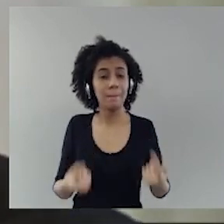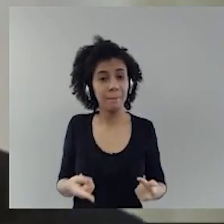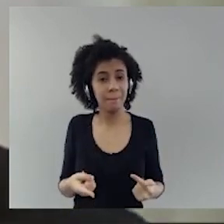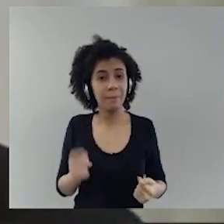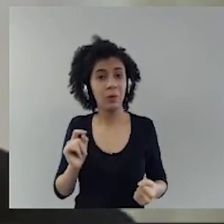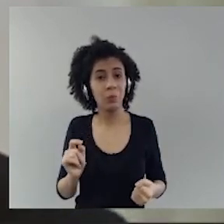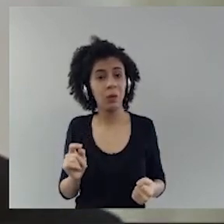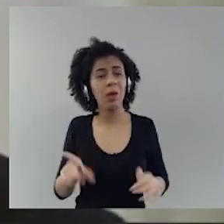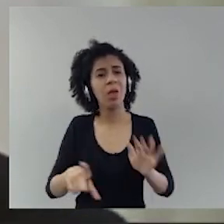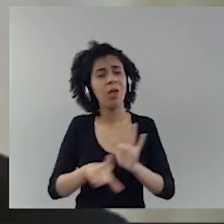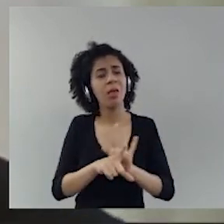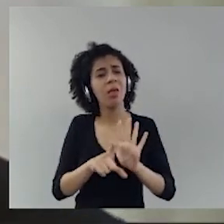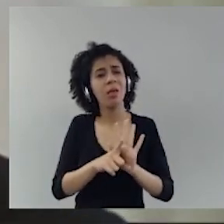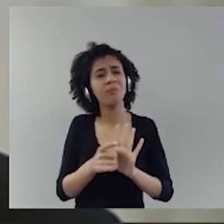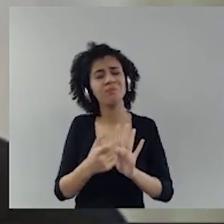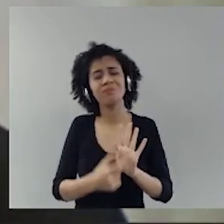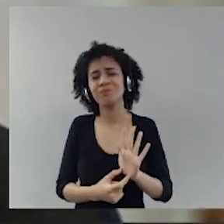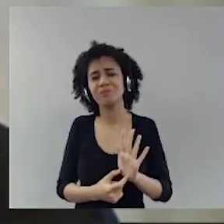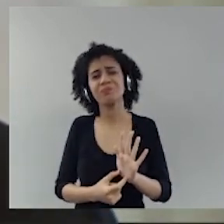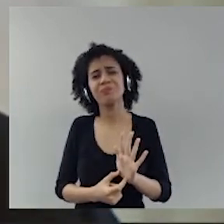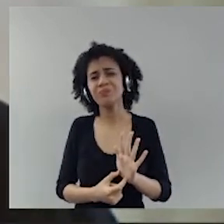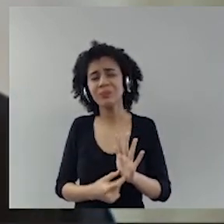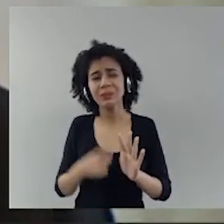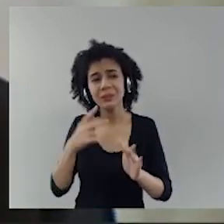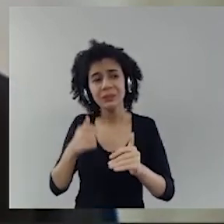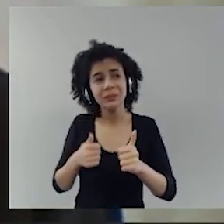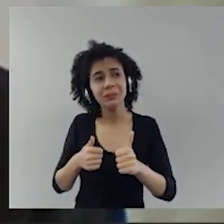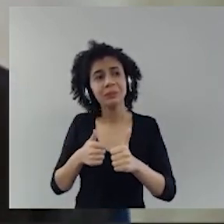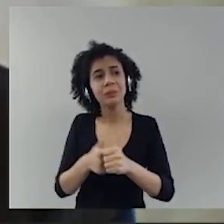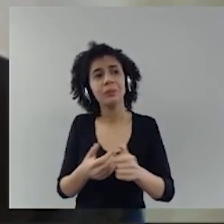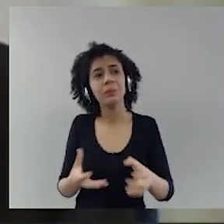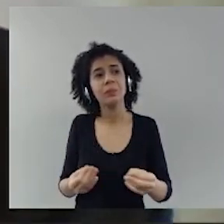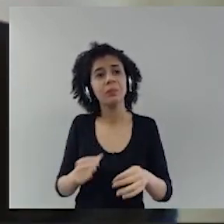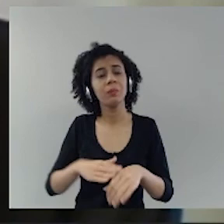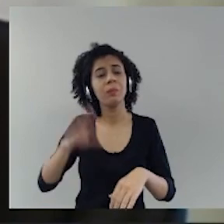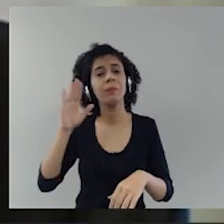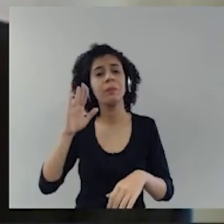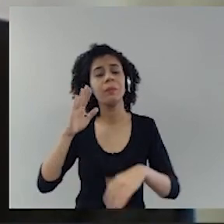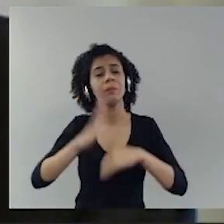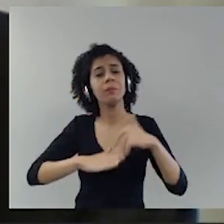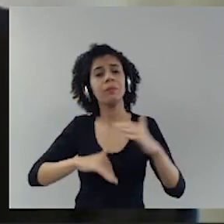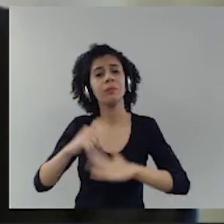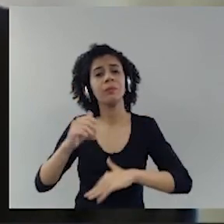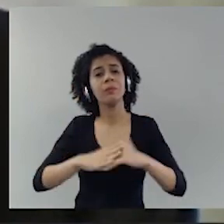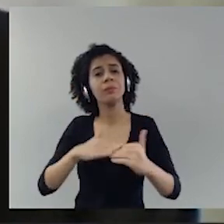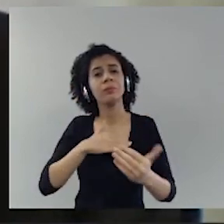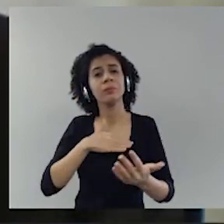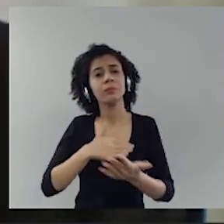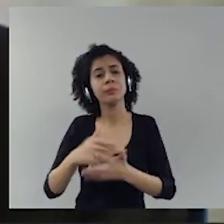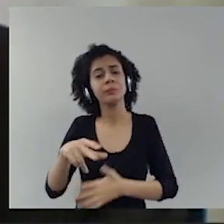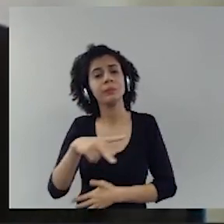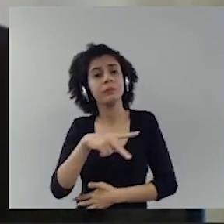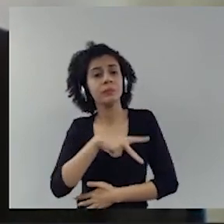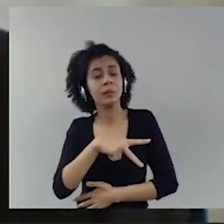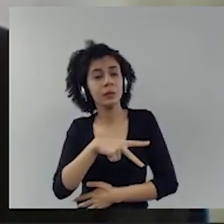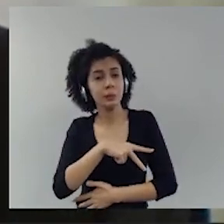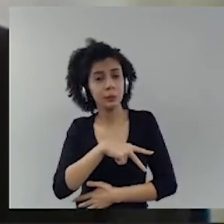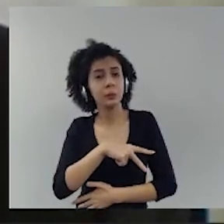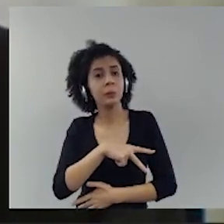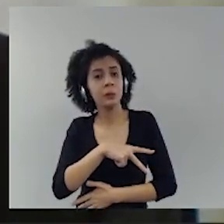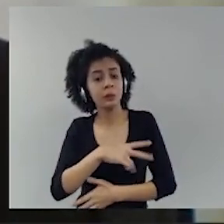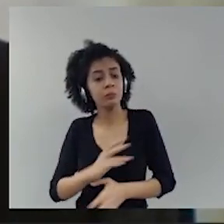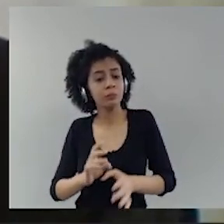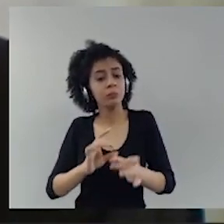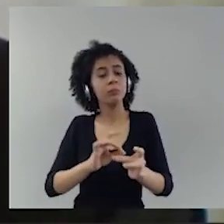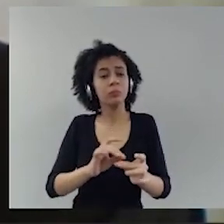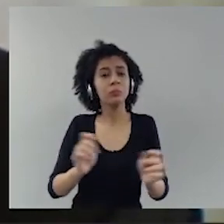que é uma legislação que se aproxime e mais das práticas da iniciativa privada e